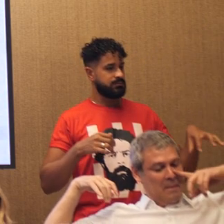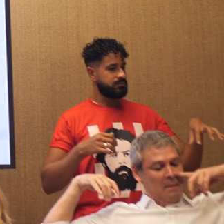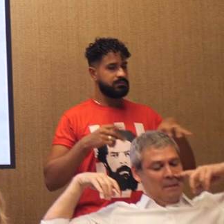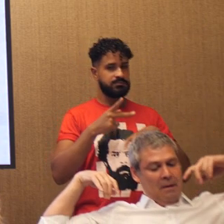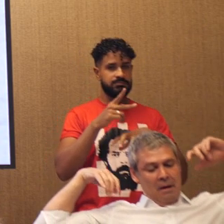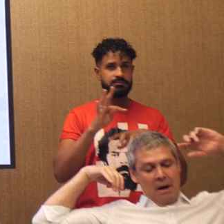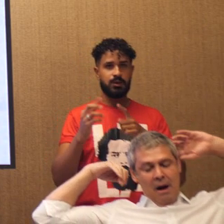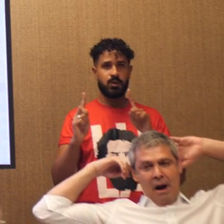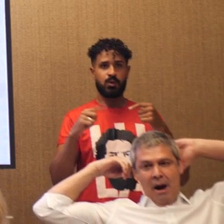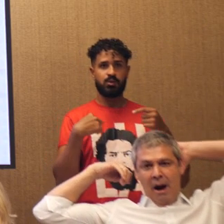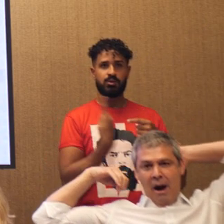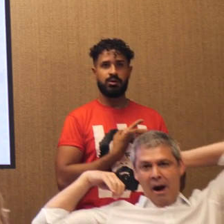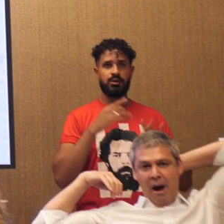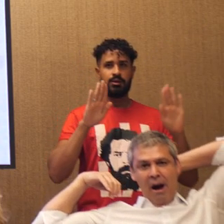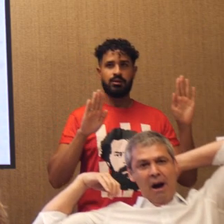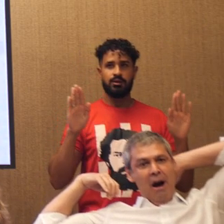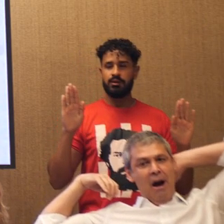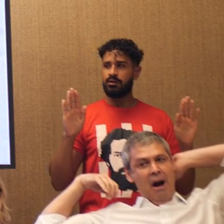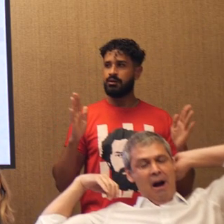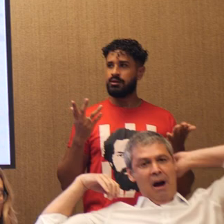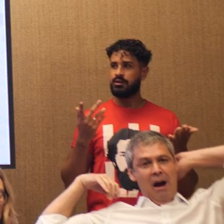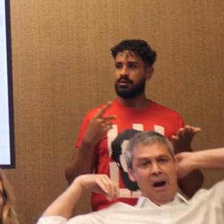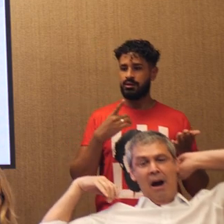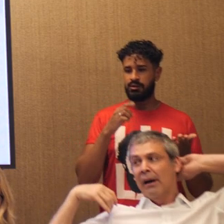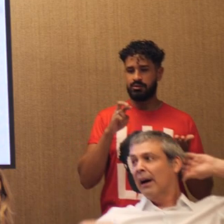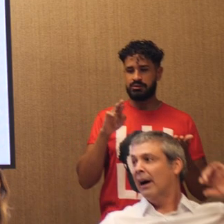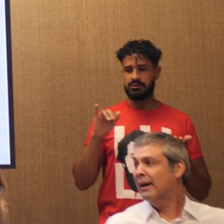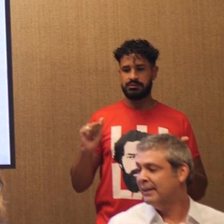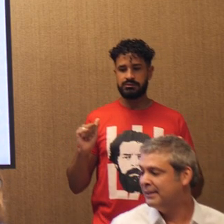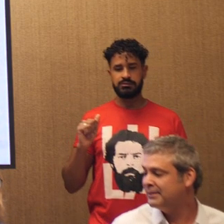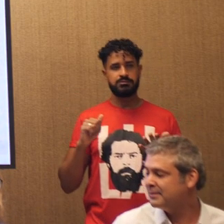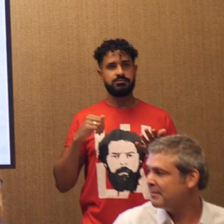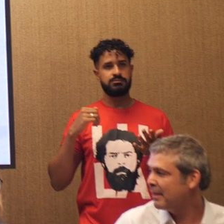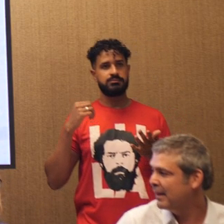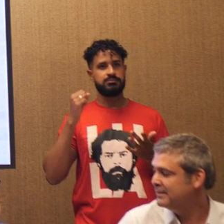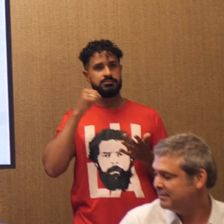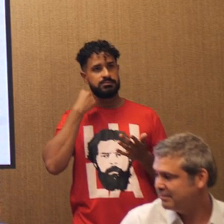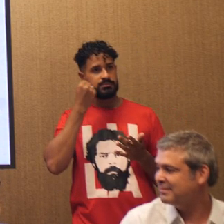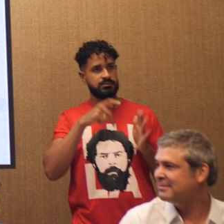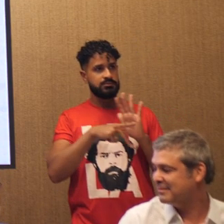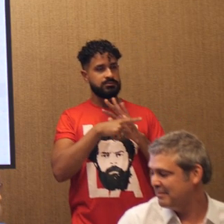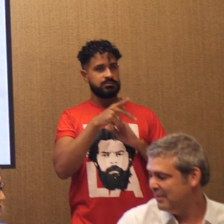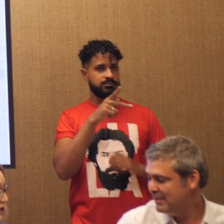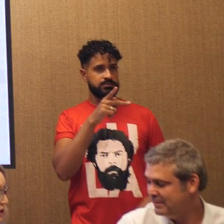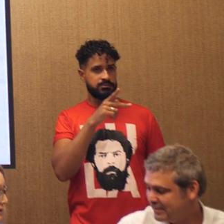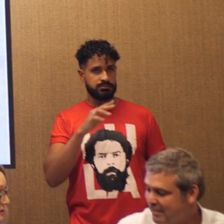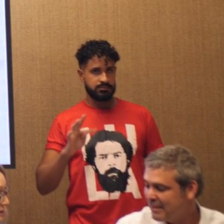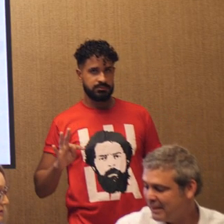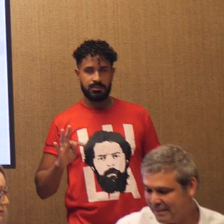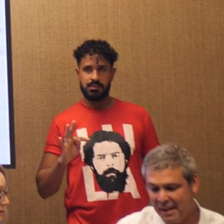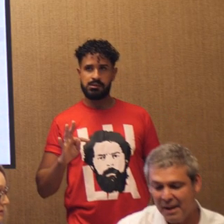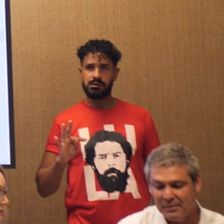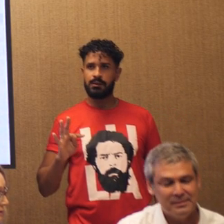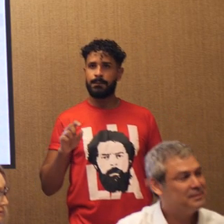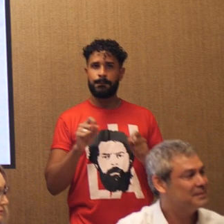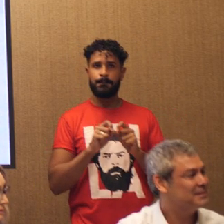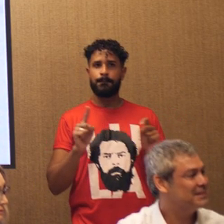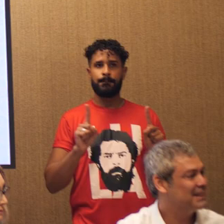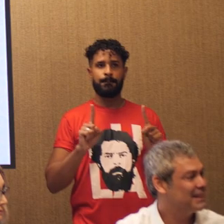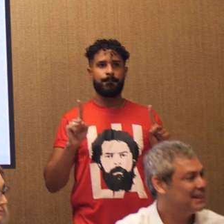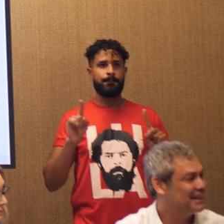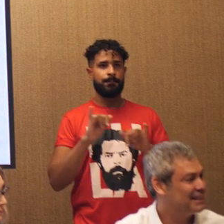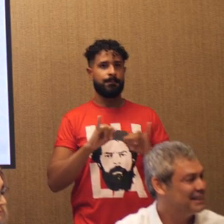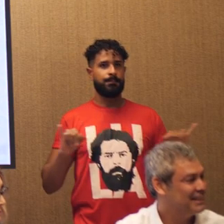PT contra a nossa candidatura, leia-se, Deusito do Amaral, senador da República do PT, não fazia campanha para